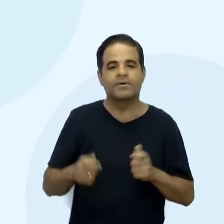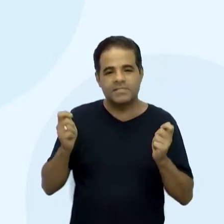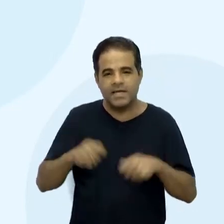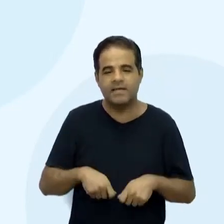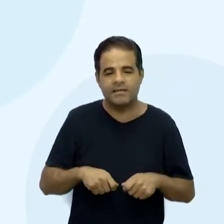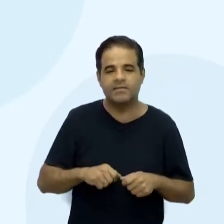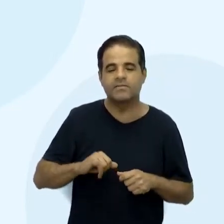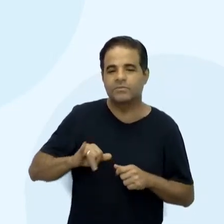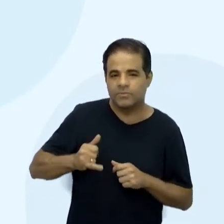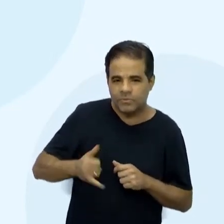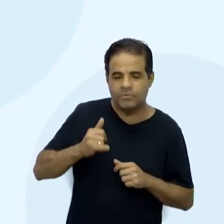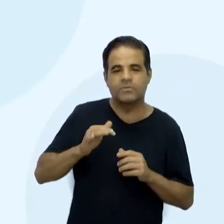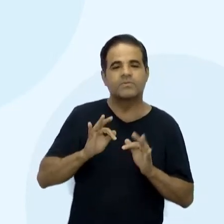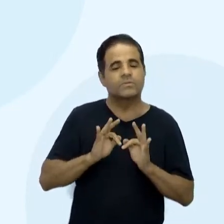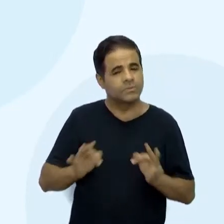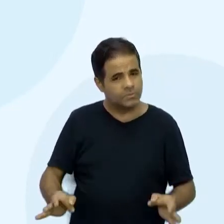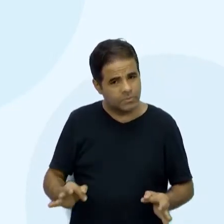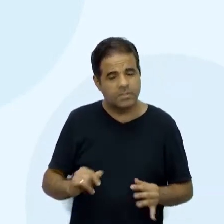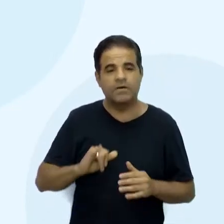composto.